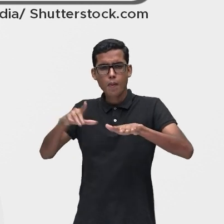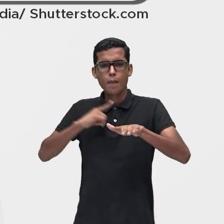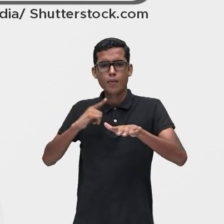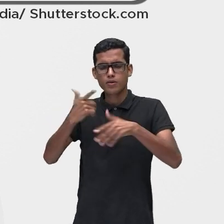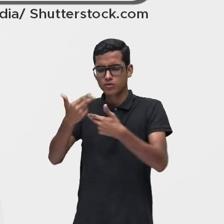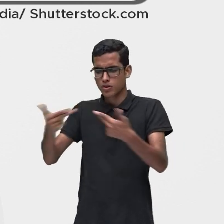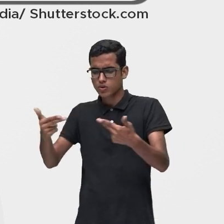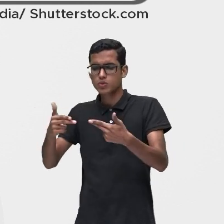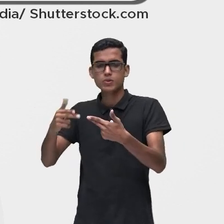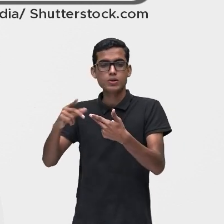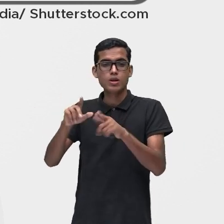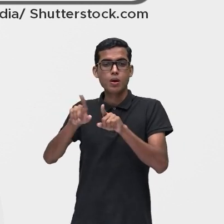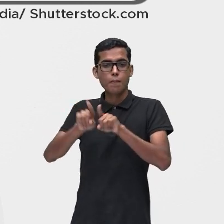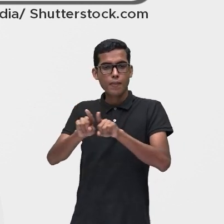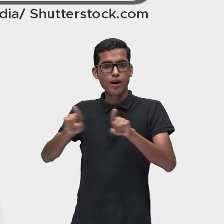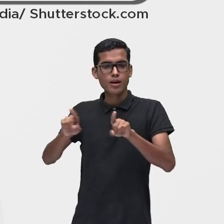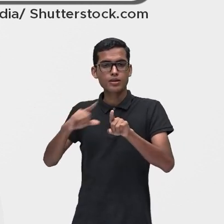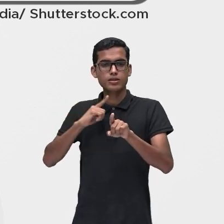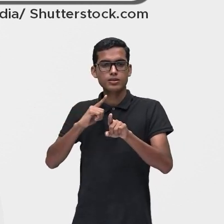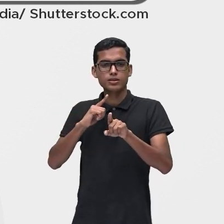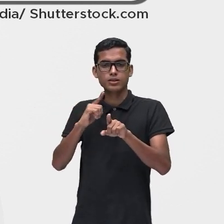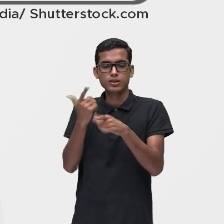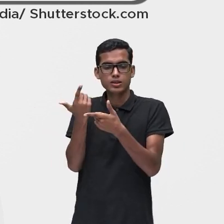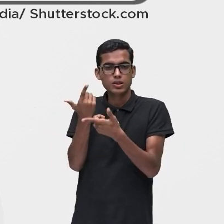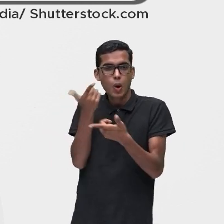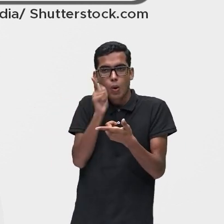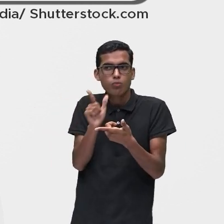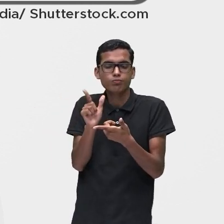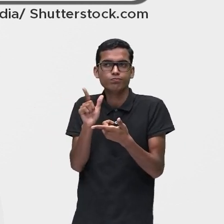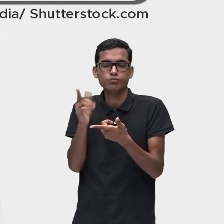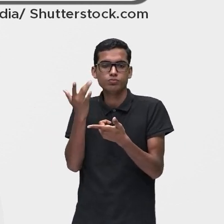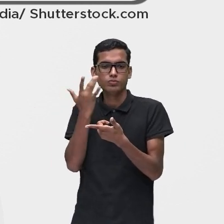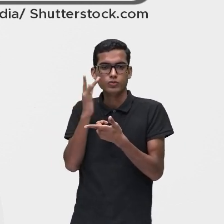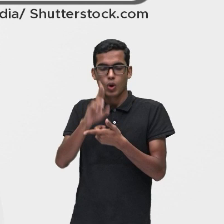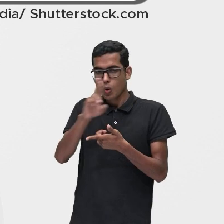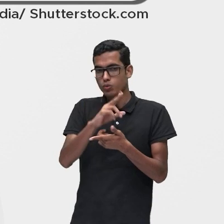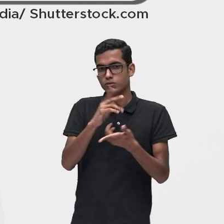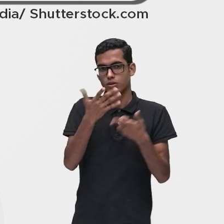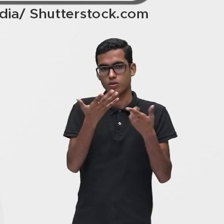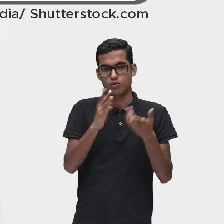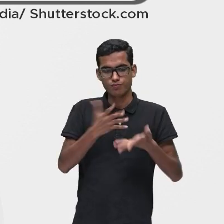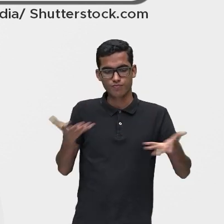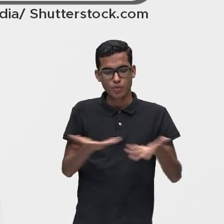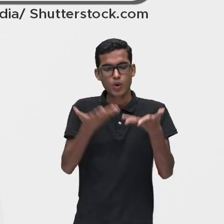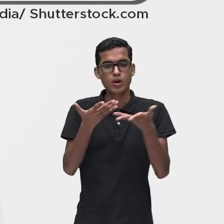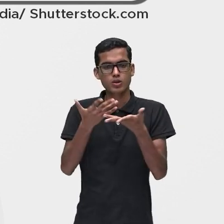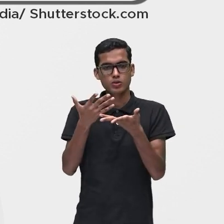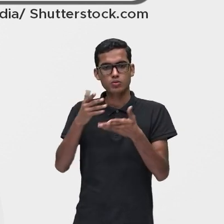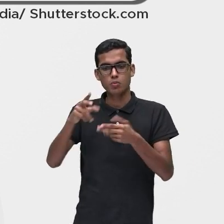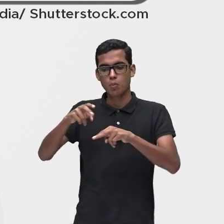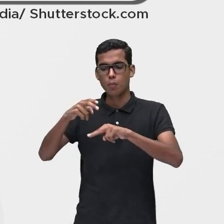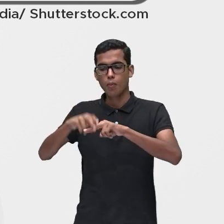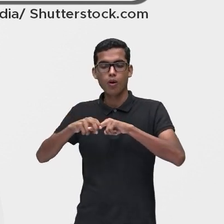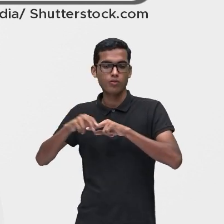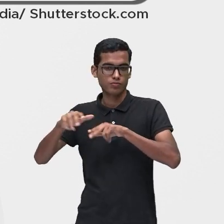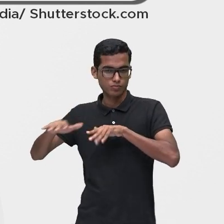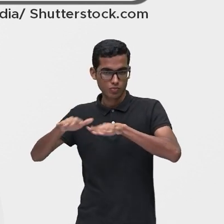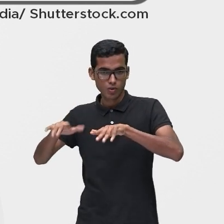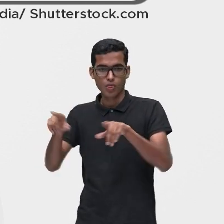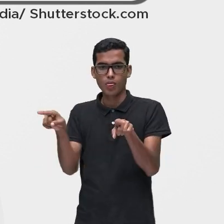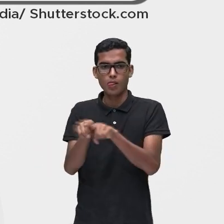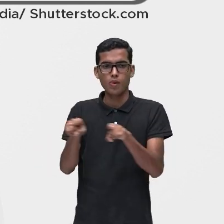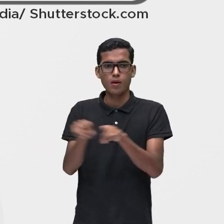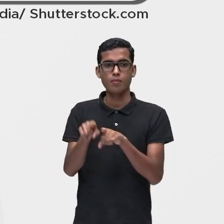levar em conta as causas desse movimento. A dinâmica estuda as causas que deram